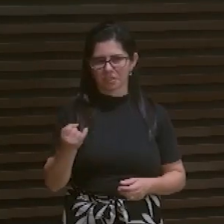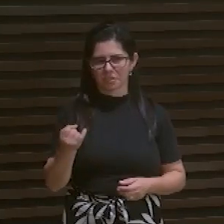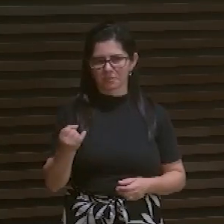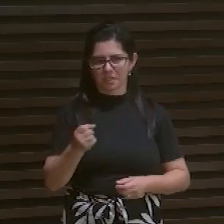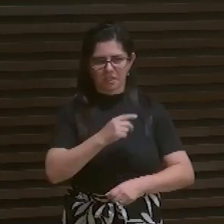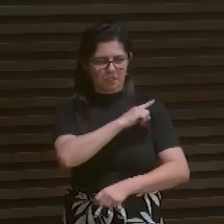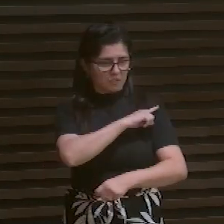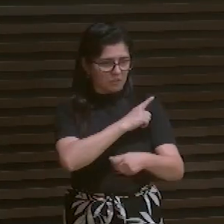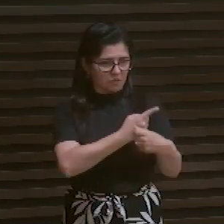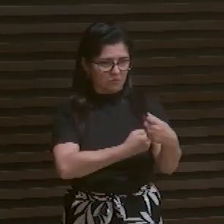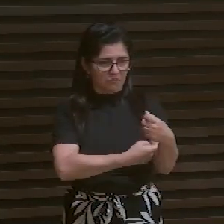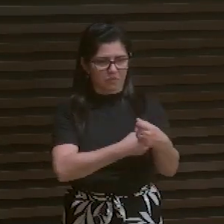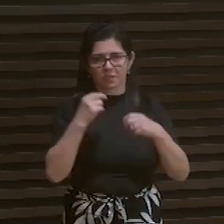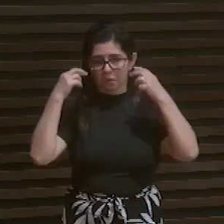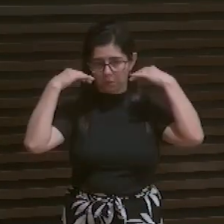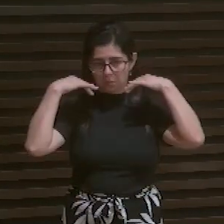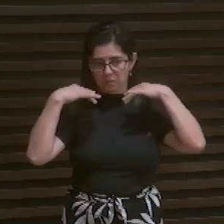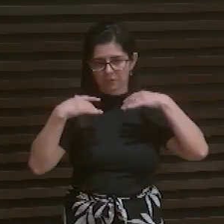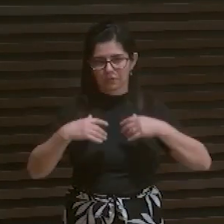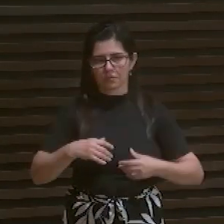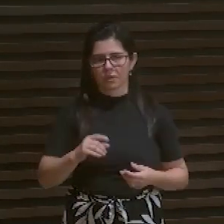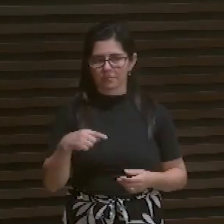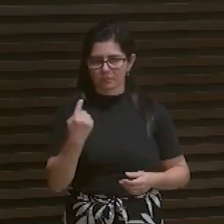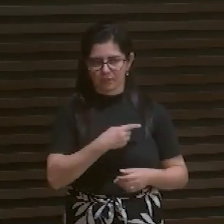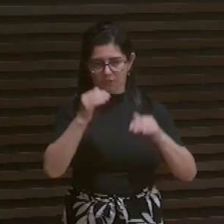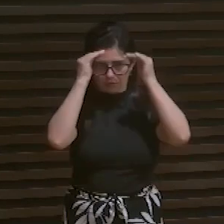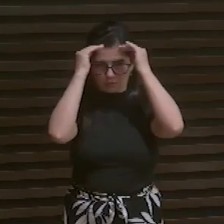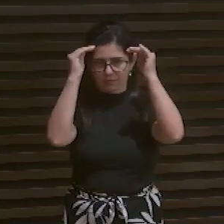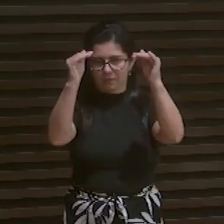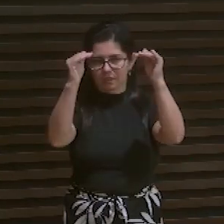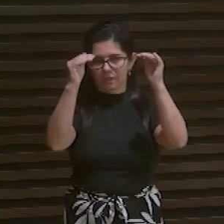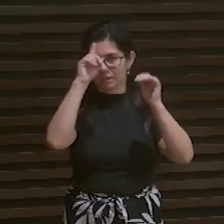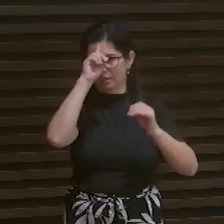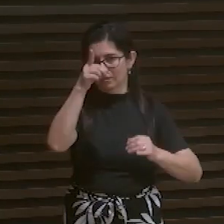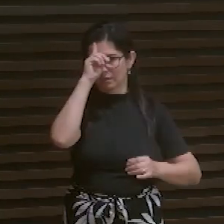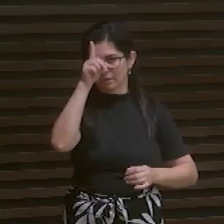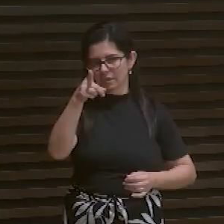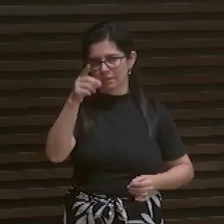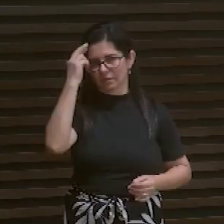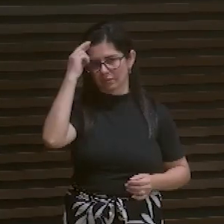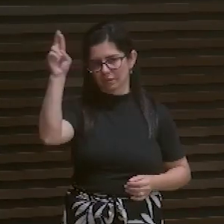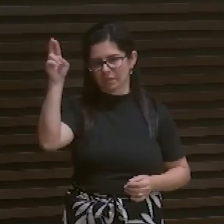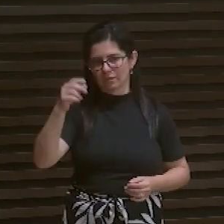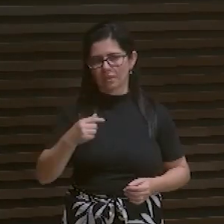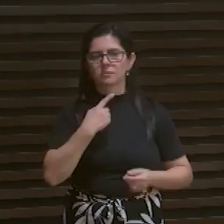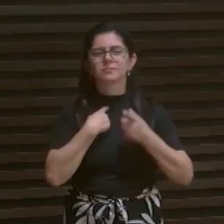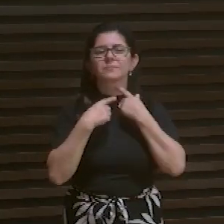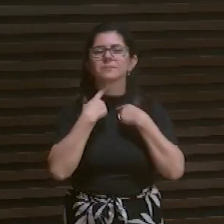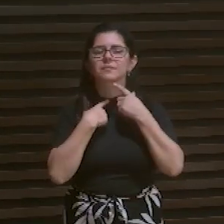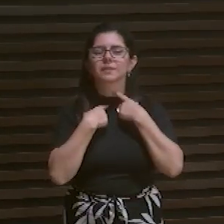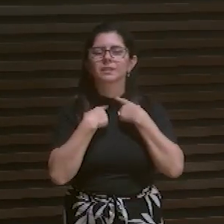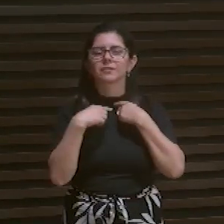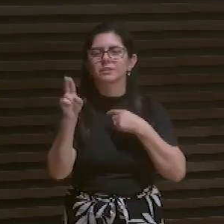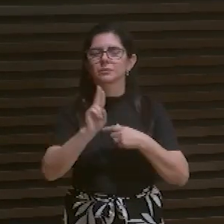que fazemos está de acordo com o que o Senhor ordena e quer de nós. Vemos boa intenção de usar ao tentar segurar a arca da